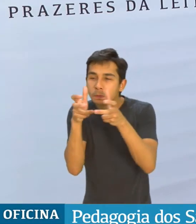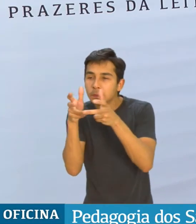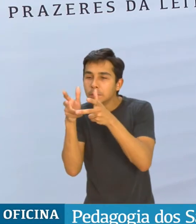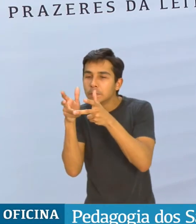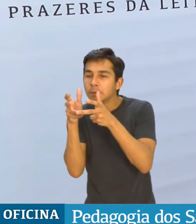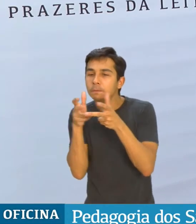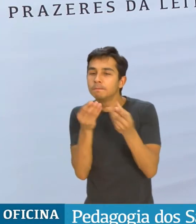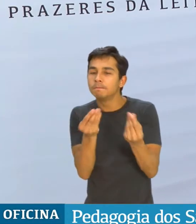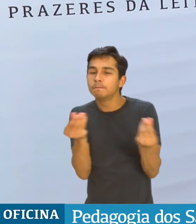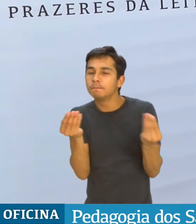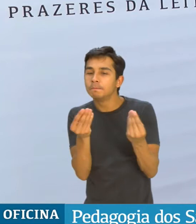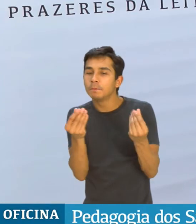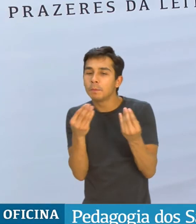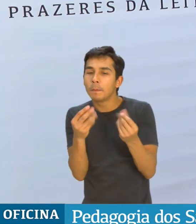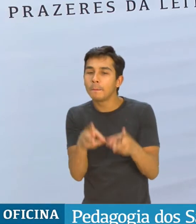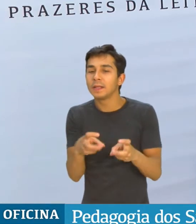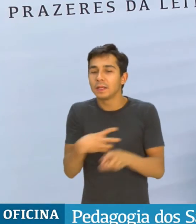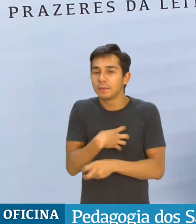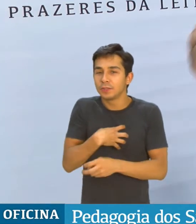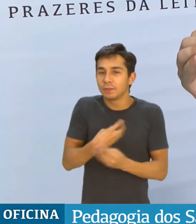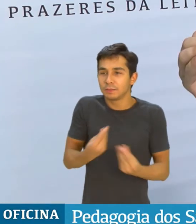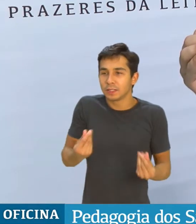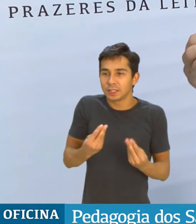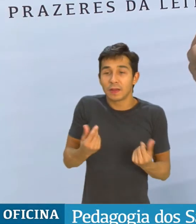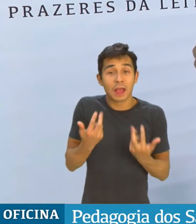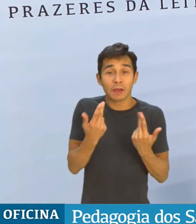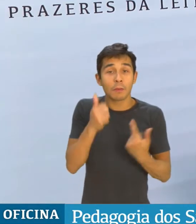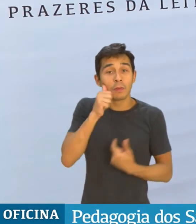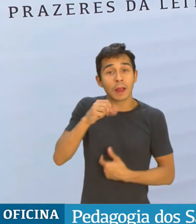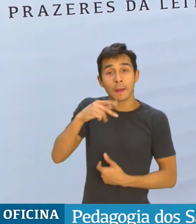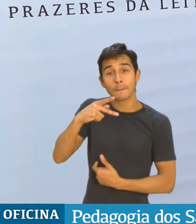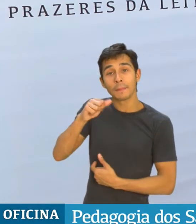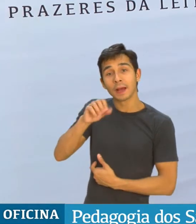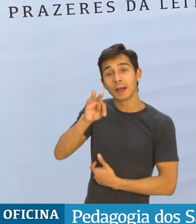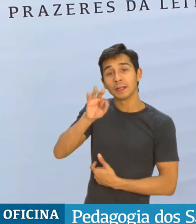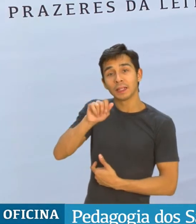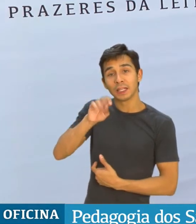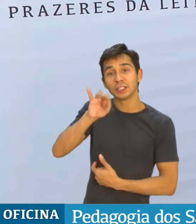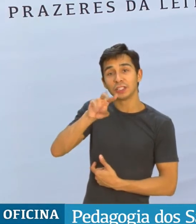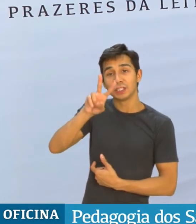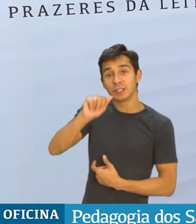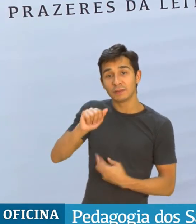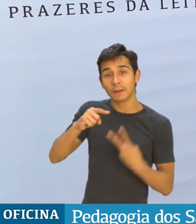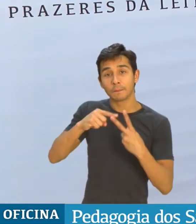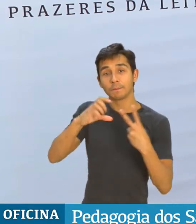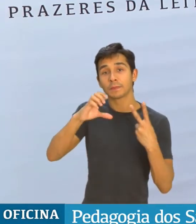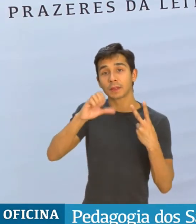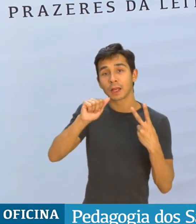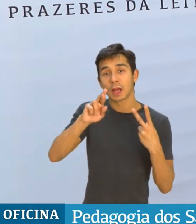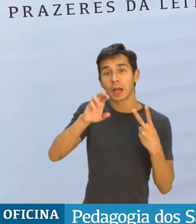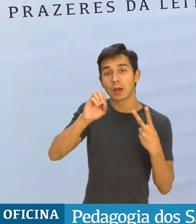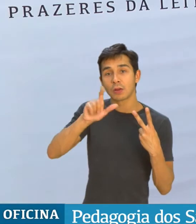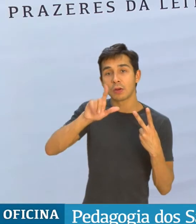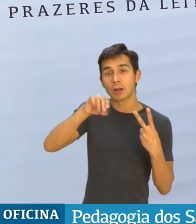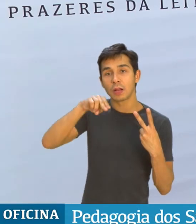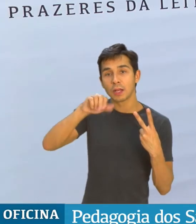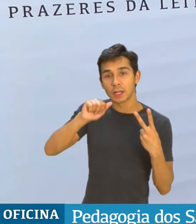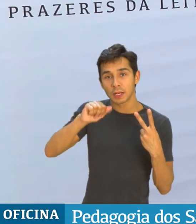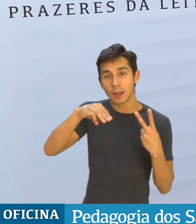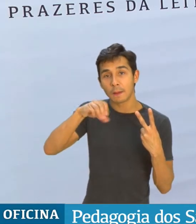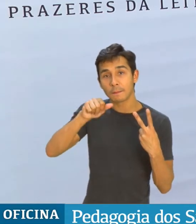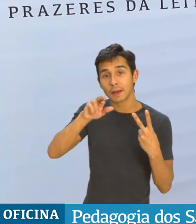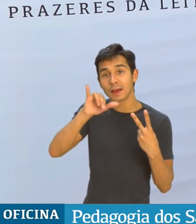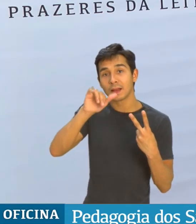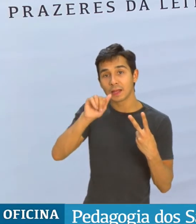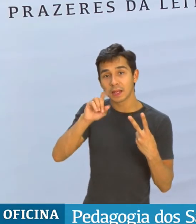Assaré, ou Carolina Maria de Jesus, que não tem uma formação escolar muito avançada, mas tem esse amor